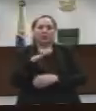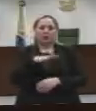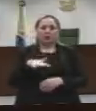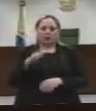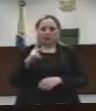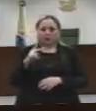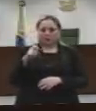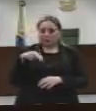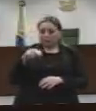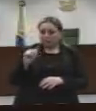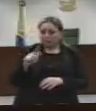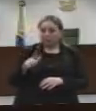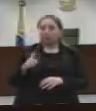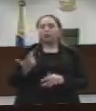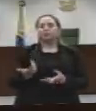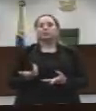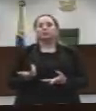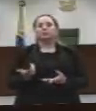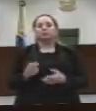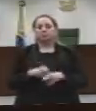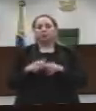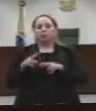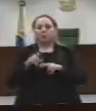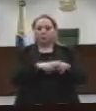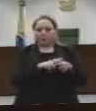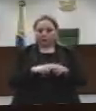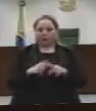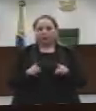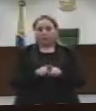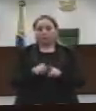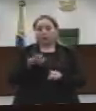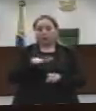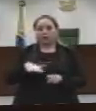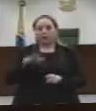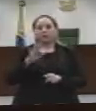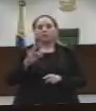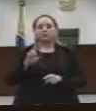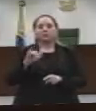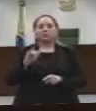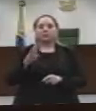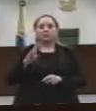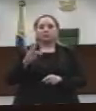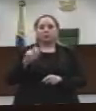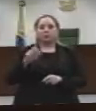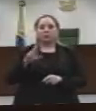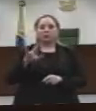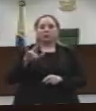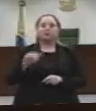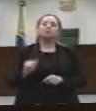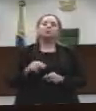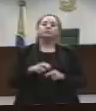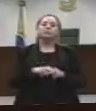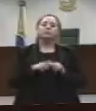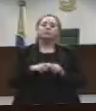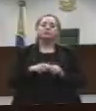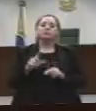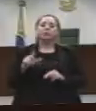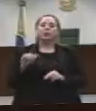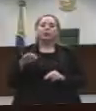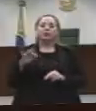vedar as prisões arbitrárias e em matéria trib por vedar ou impor limitações e ao